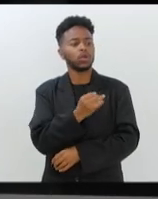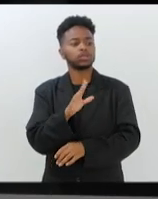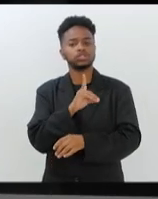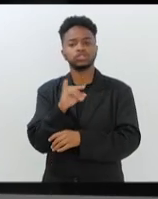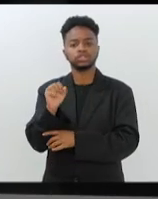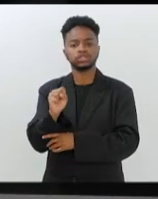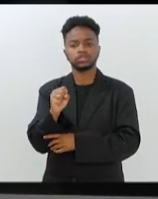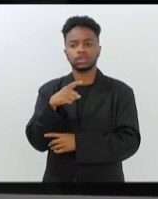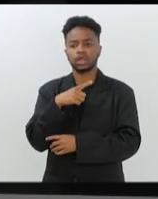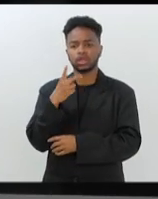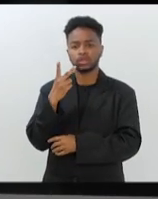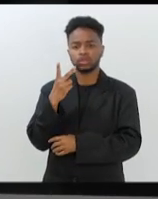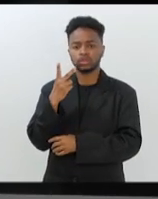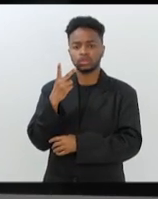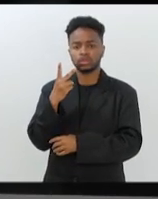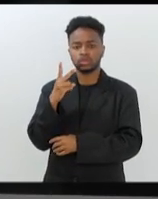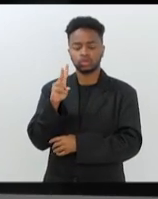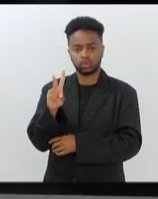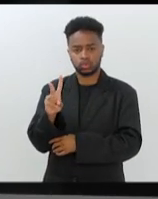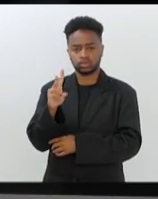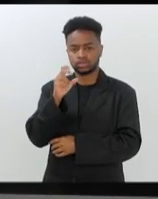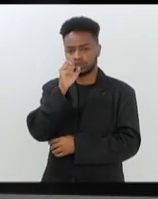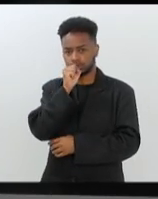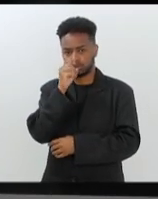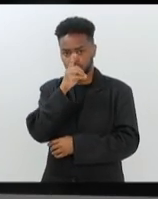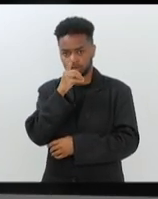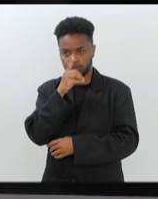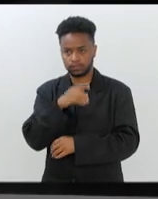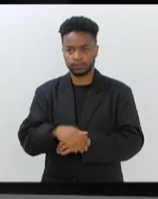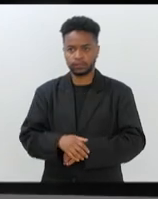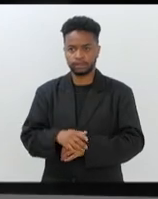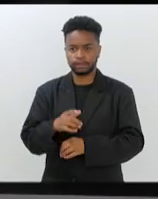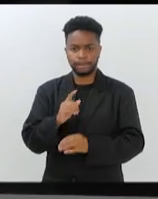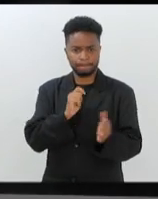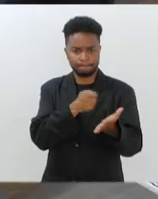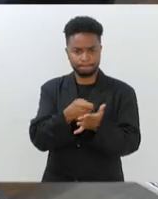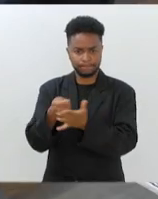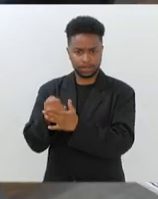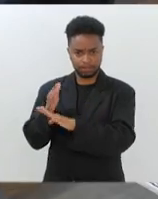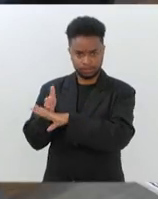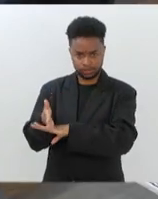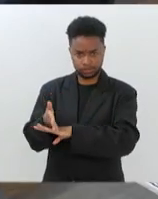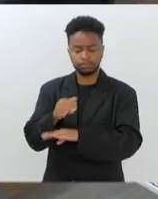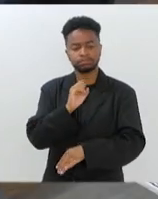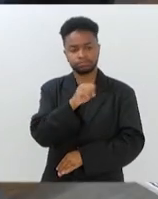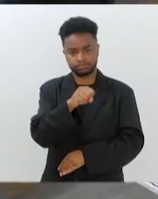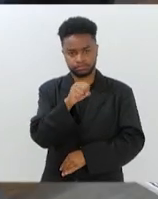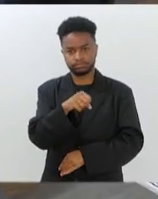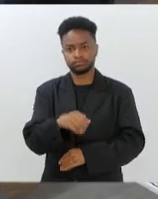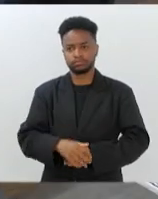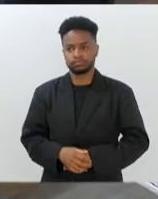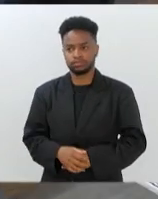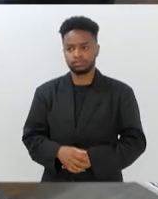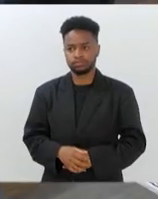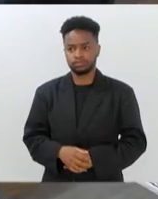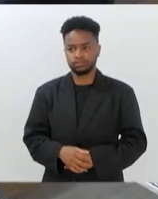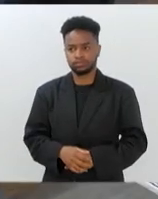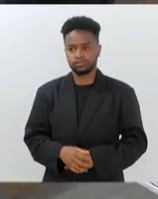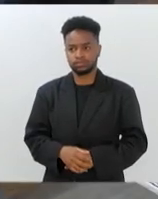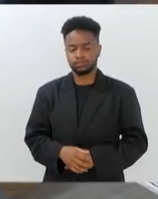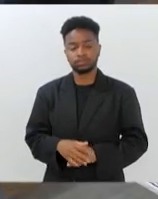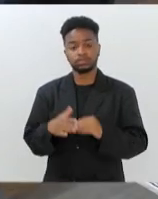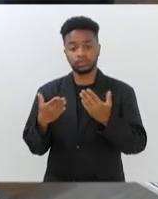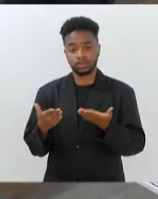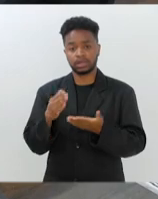são dois fins de semana festa e tem pagamento de ingresso para isso Ou é aberto pú tem também ah você dá e bota